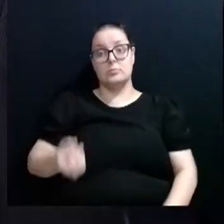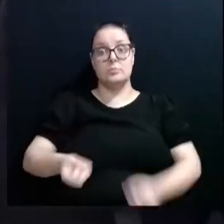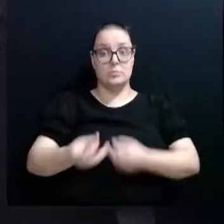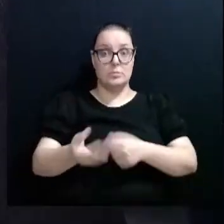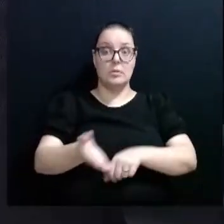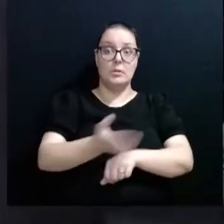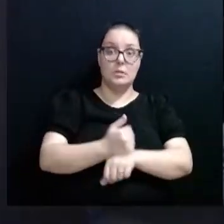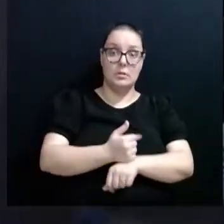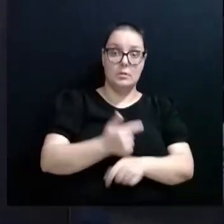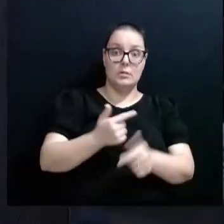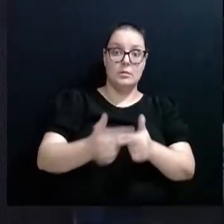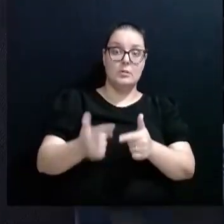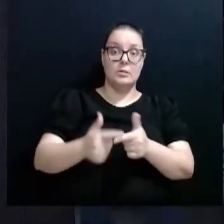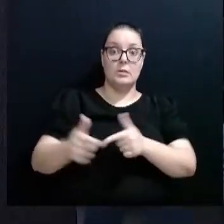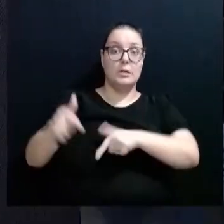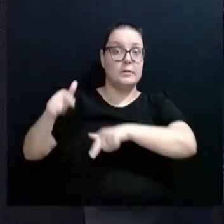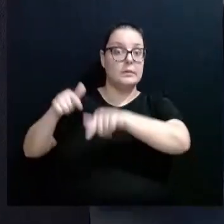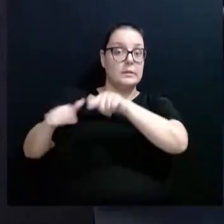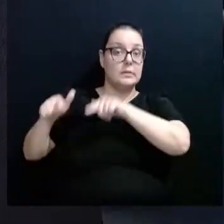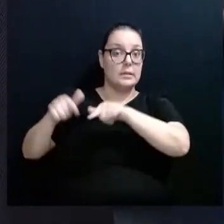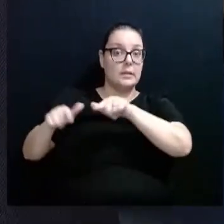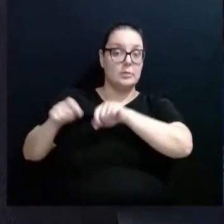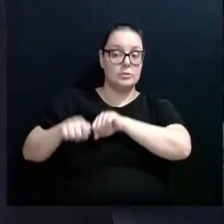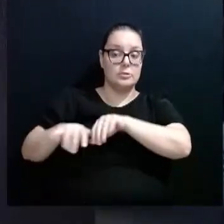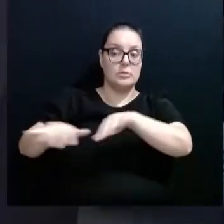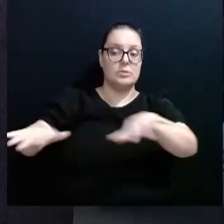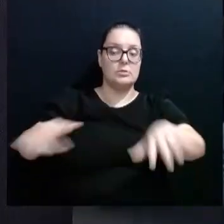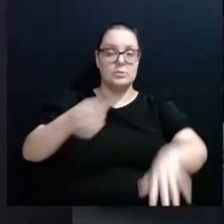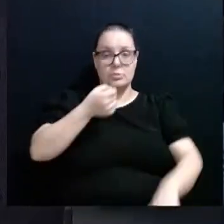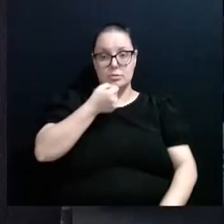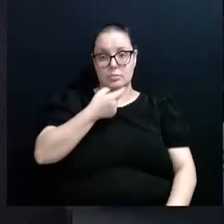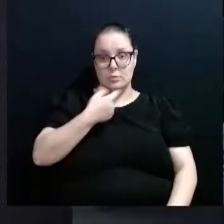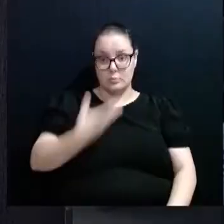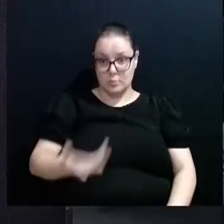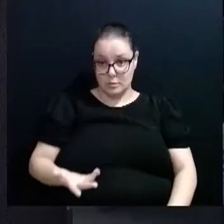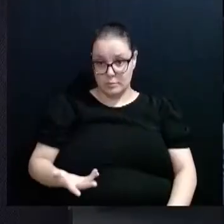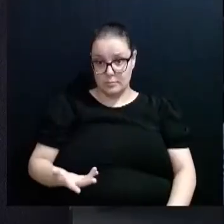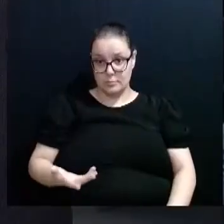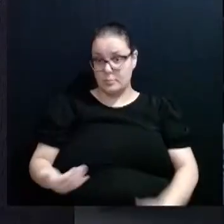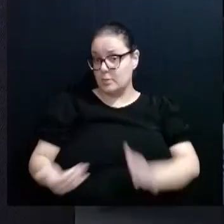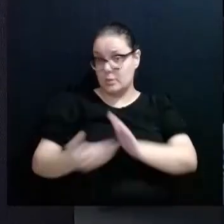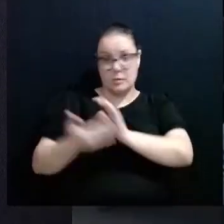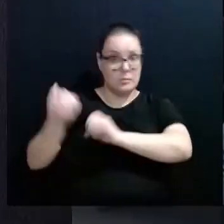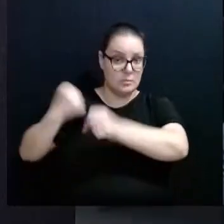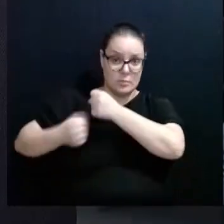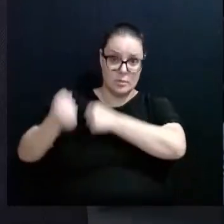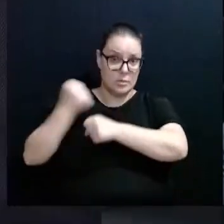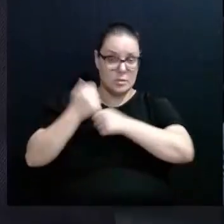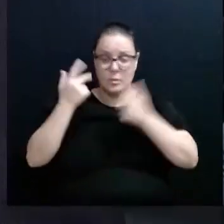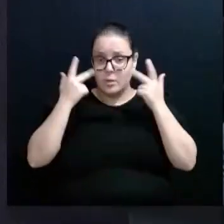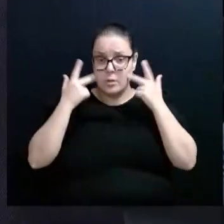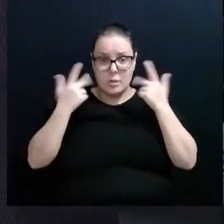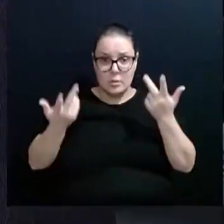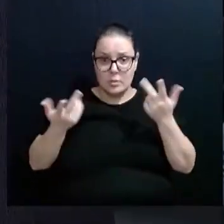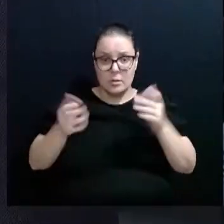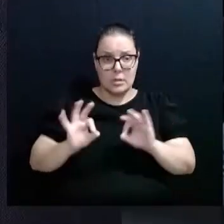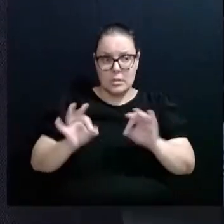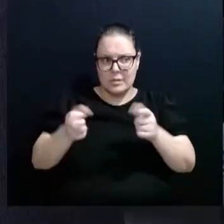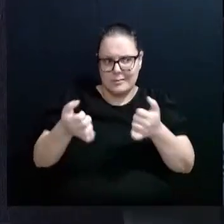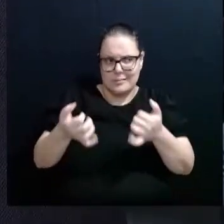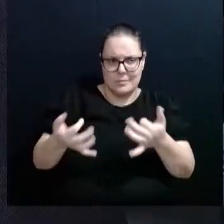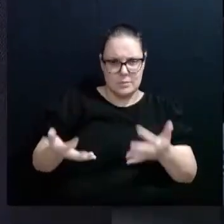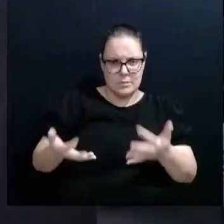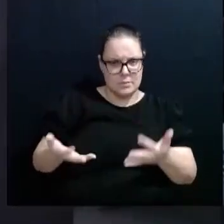na logística, na distribuição desses medicamentos. Só que até o ano passado estava normal, então nada se justifica, ainda